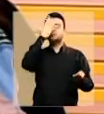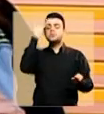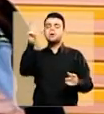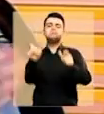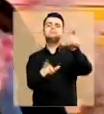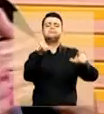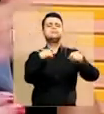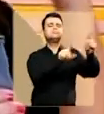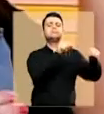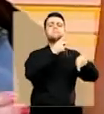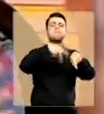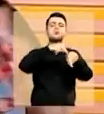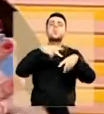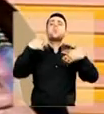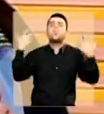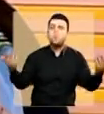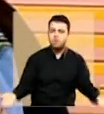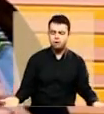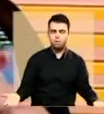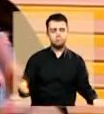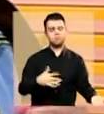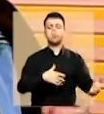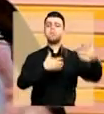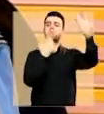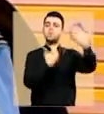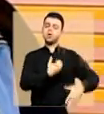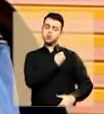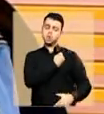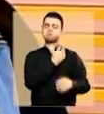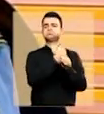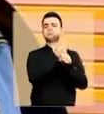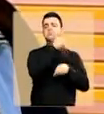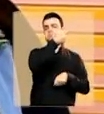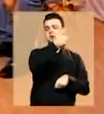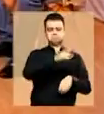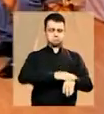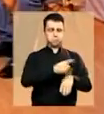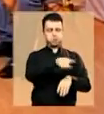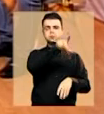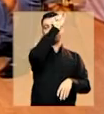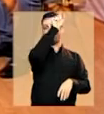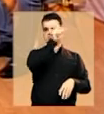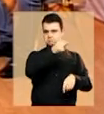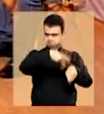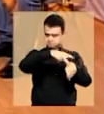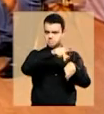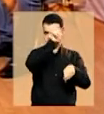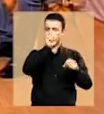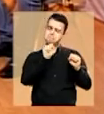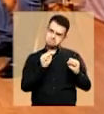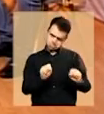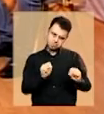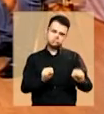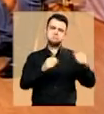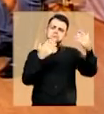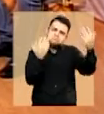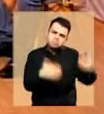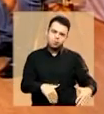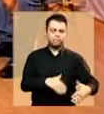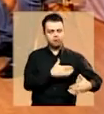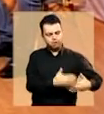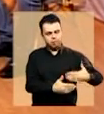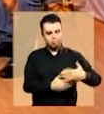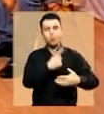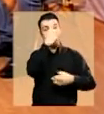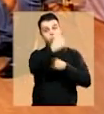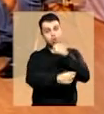para onde? Os com melhores pontuações escolhem os países. É um processo seletivo, ele vai sendo feito ao longo do